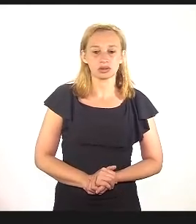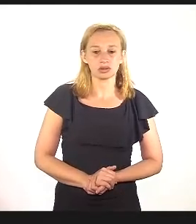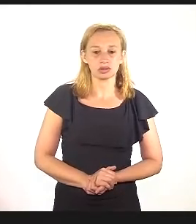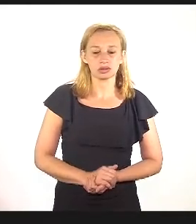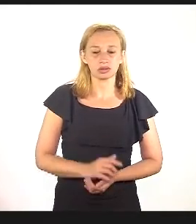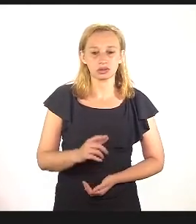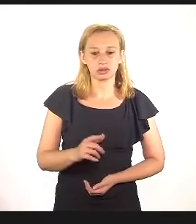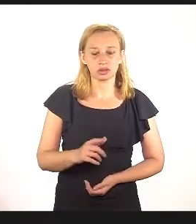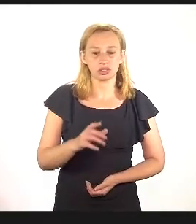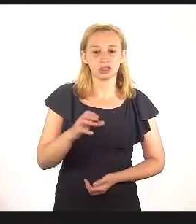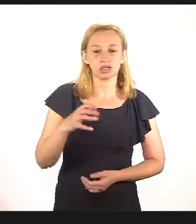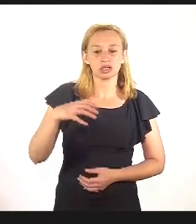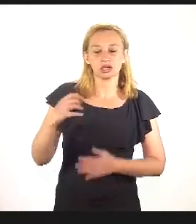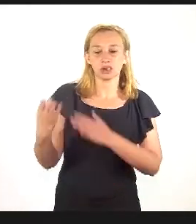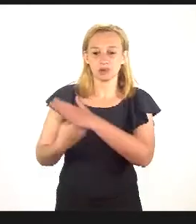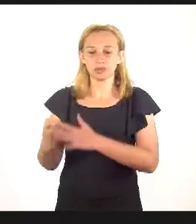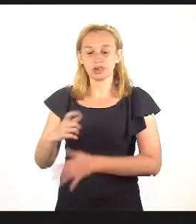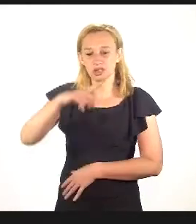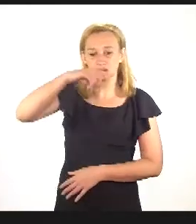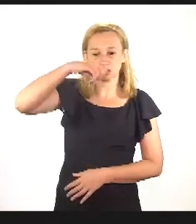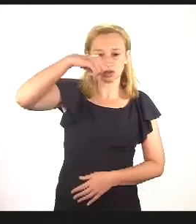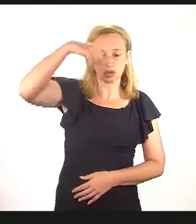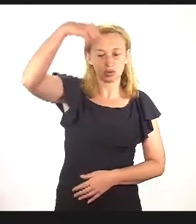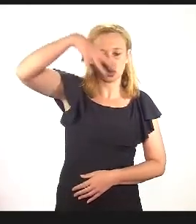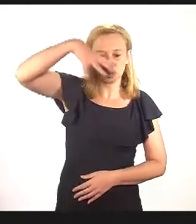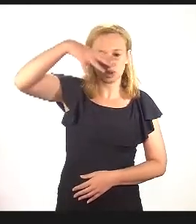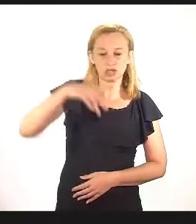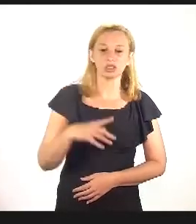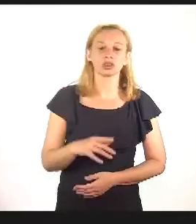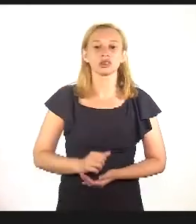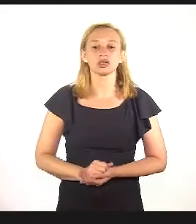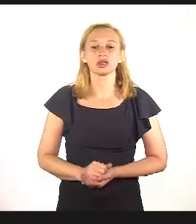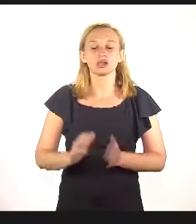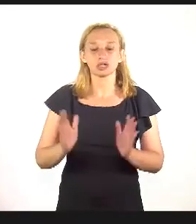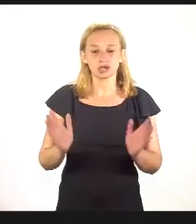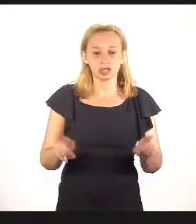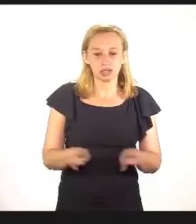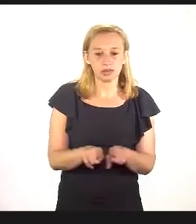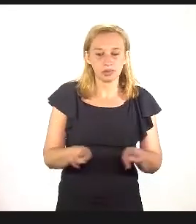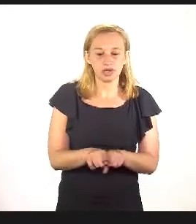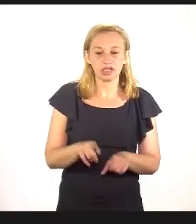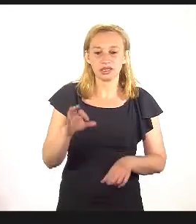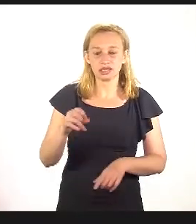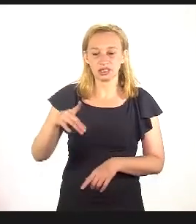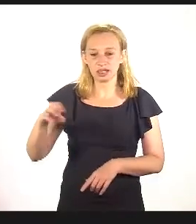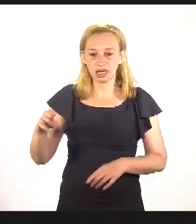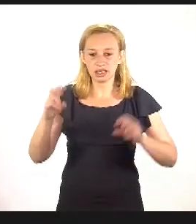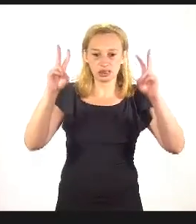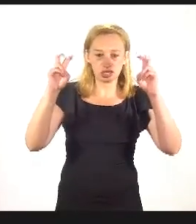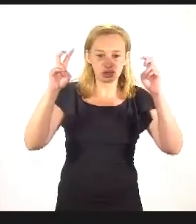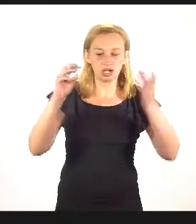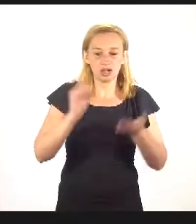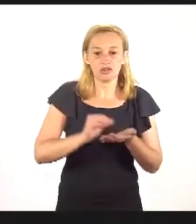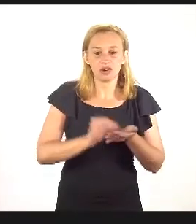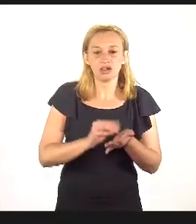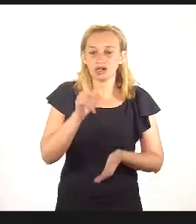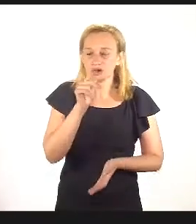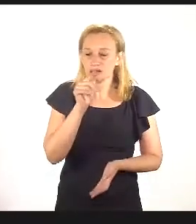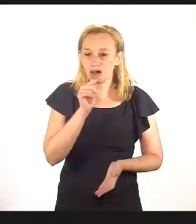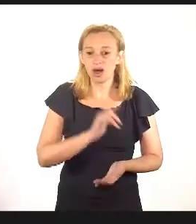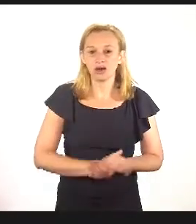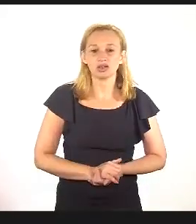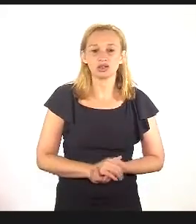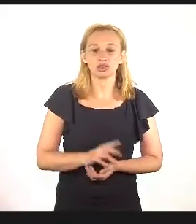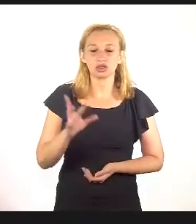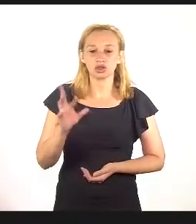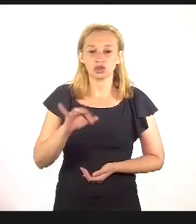Light, por exemplo, a questão do TOI, a gente tem na SEDAI agora essa questão da falta d'água, a questão da